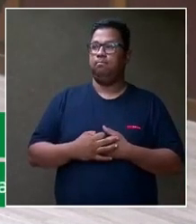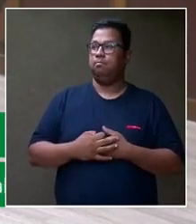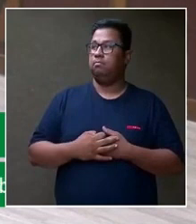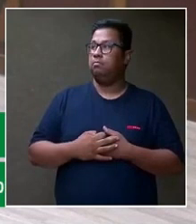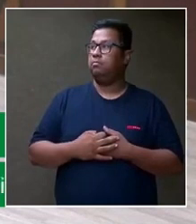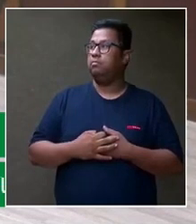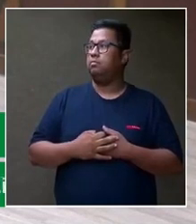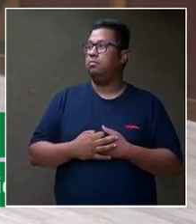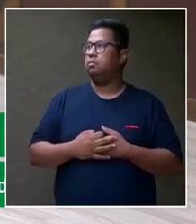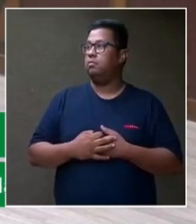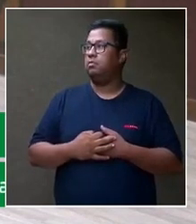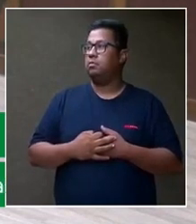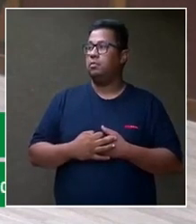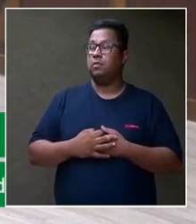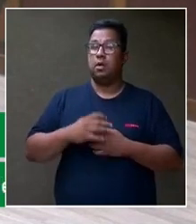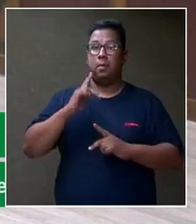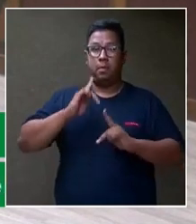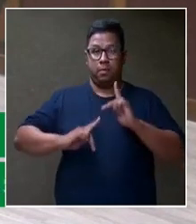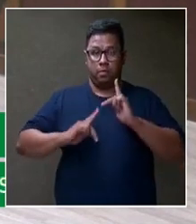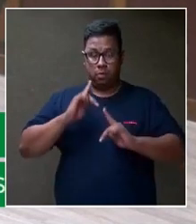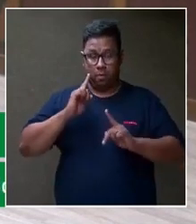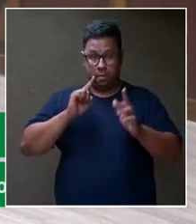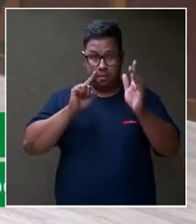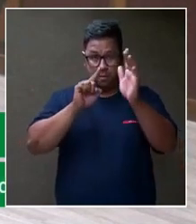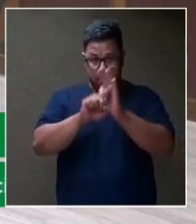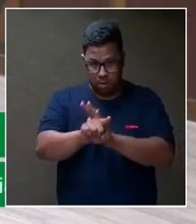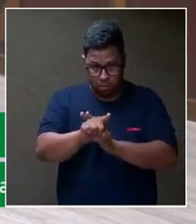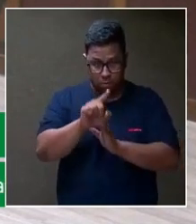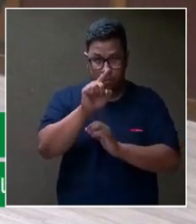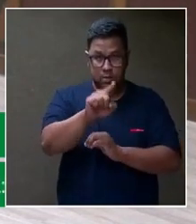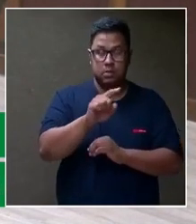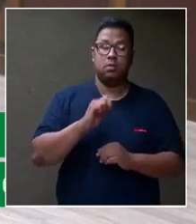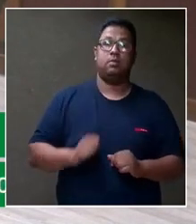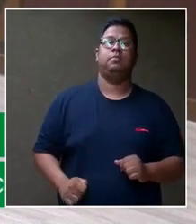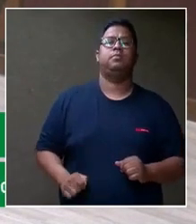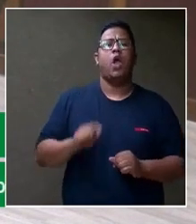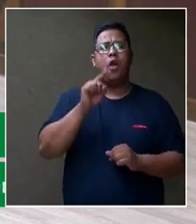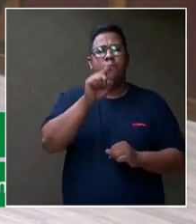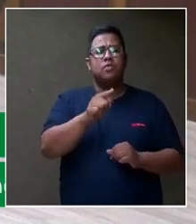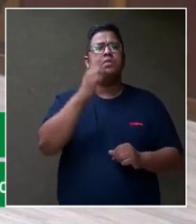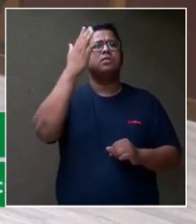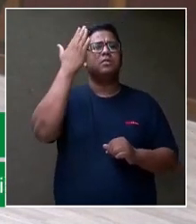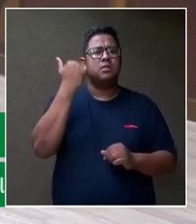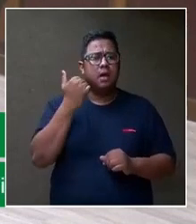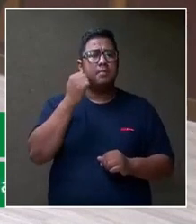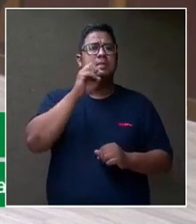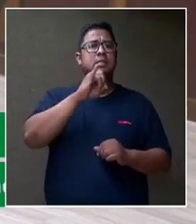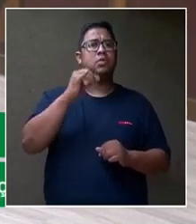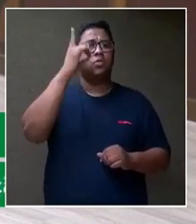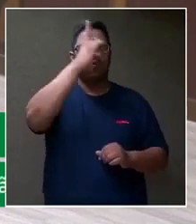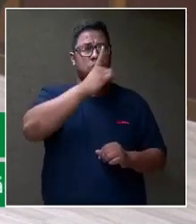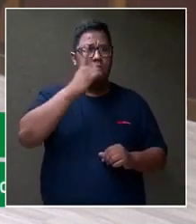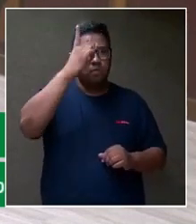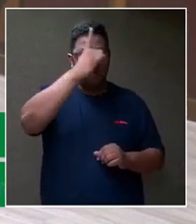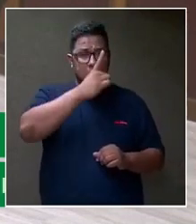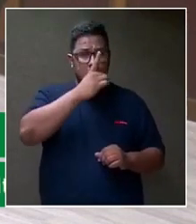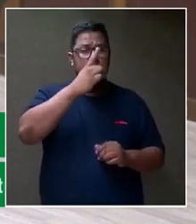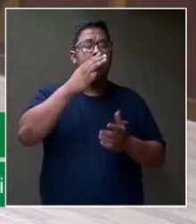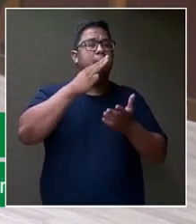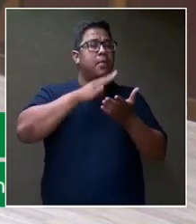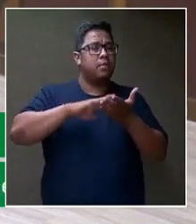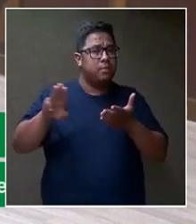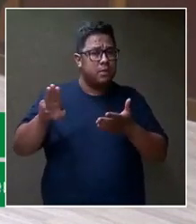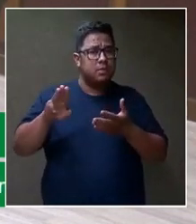O promotor perguntou para a senhora em audiência de instrução. A pergunta do promotor. A senhora soube se no domingo, depois do almoço, ela chegou a